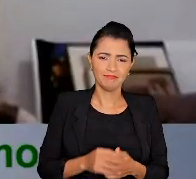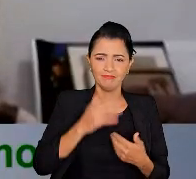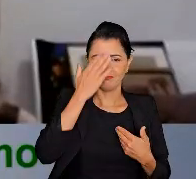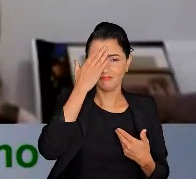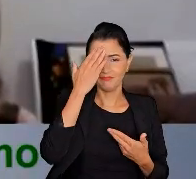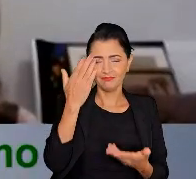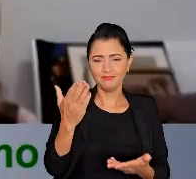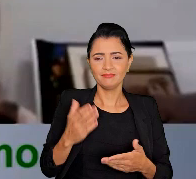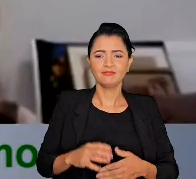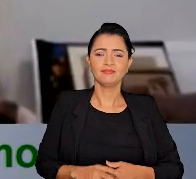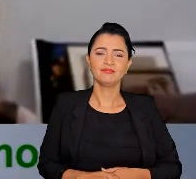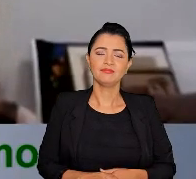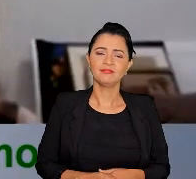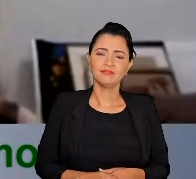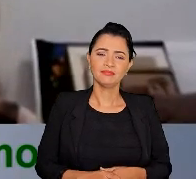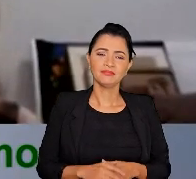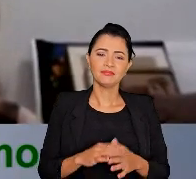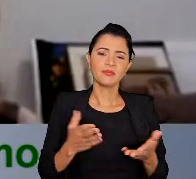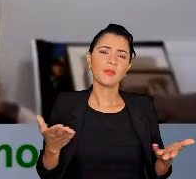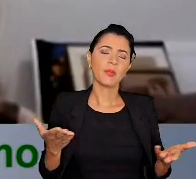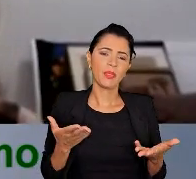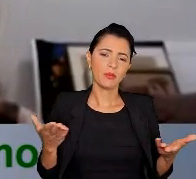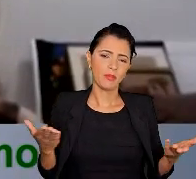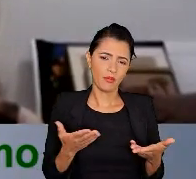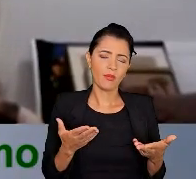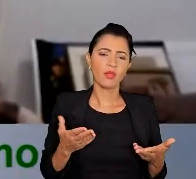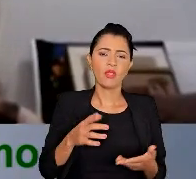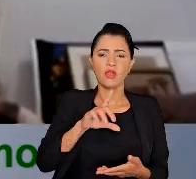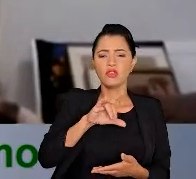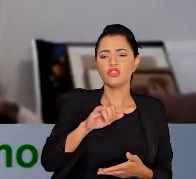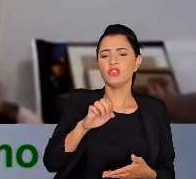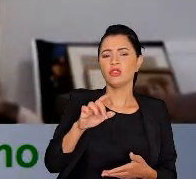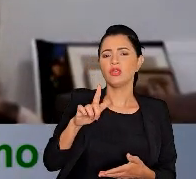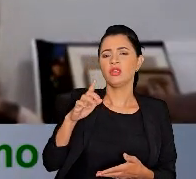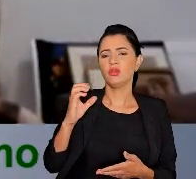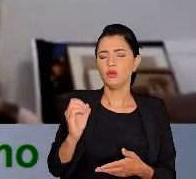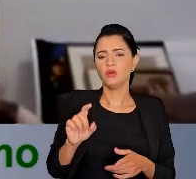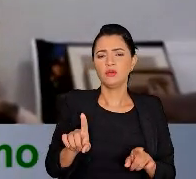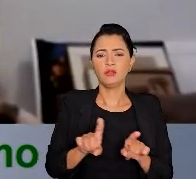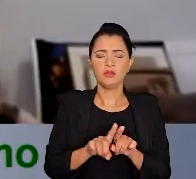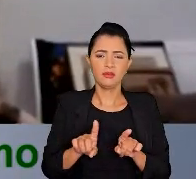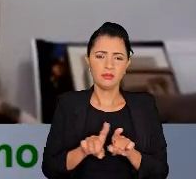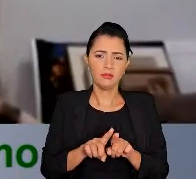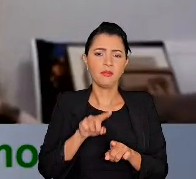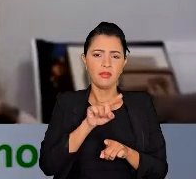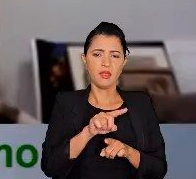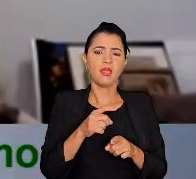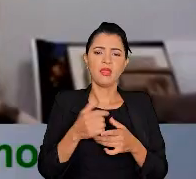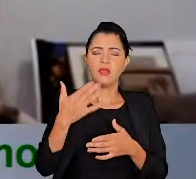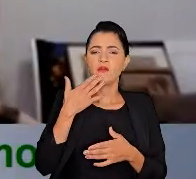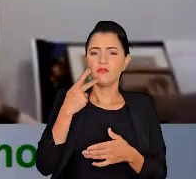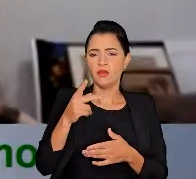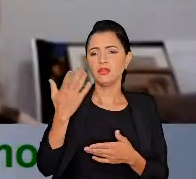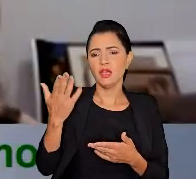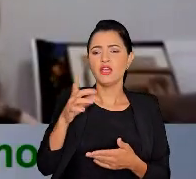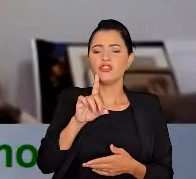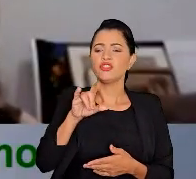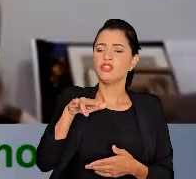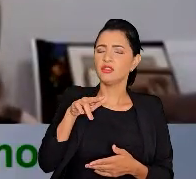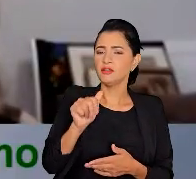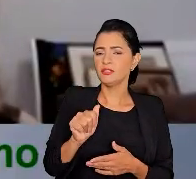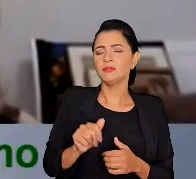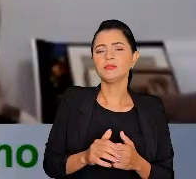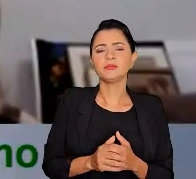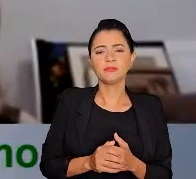Obrigada. Agora do Diego Alexandre, e também aqui mencionando a doutora Diana,